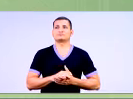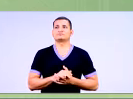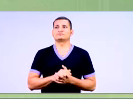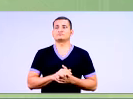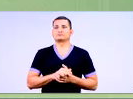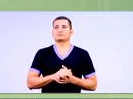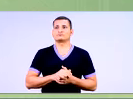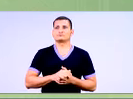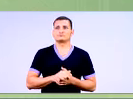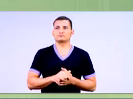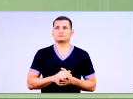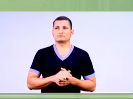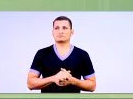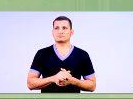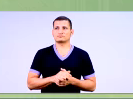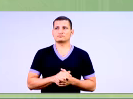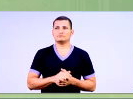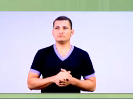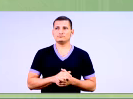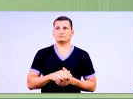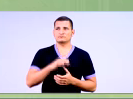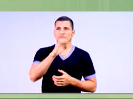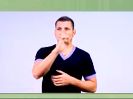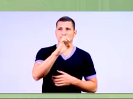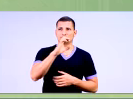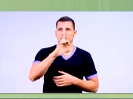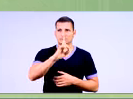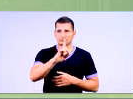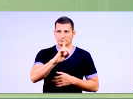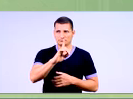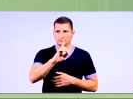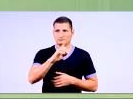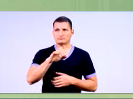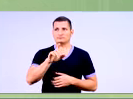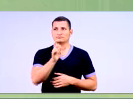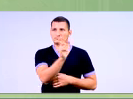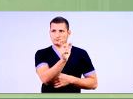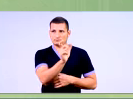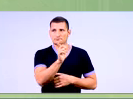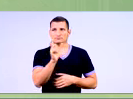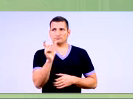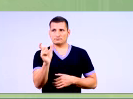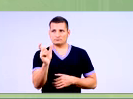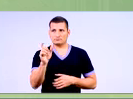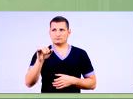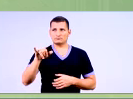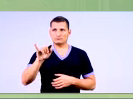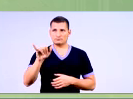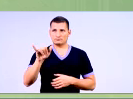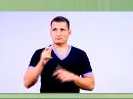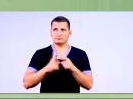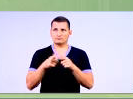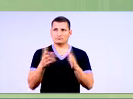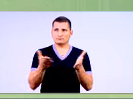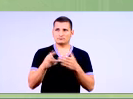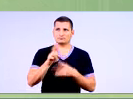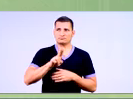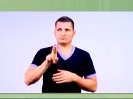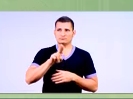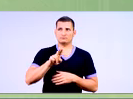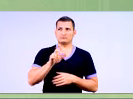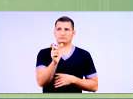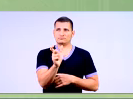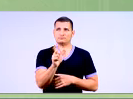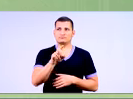no verbo study com ed e study com y, porque agora eu estou usando o will, futuro. Bem,